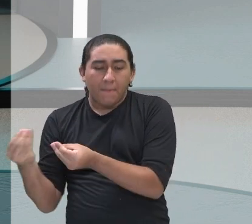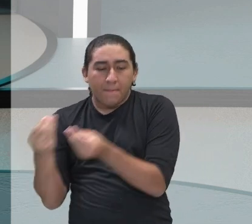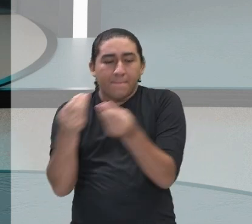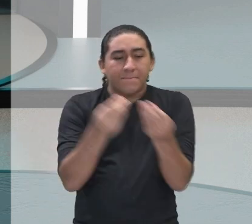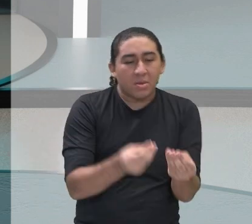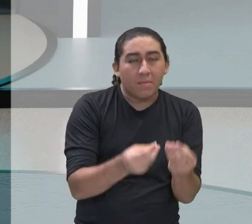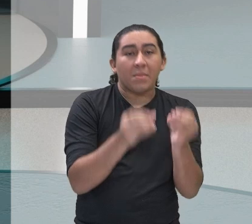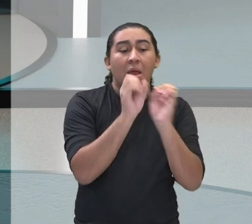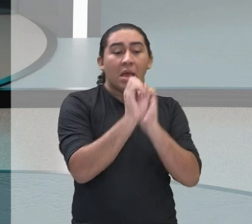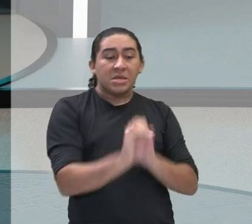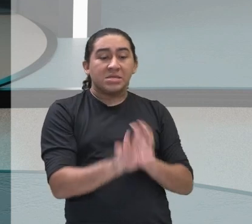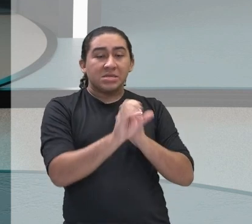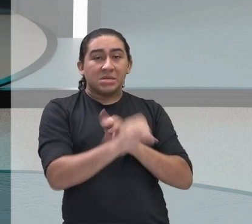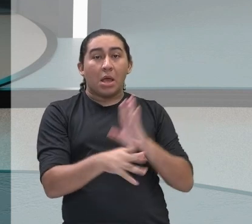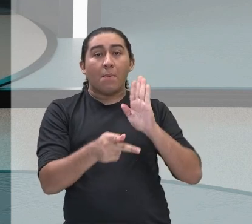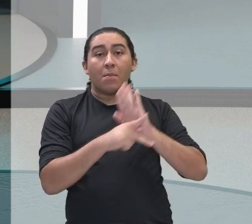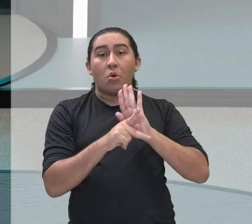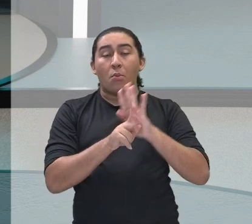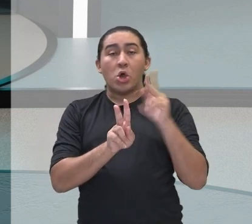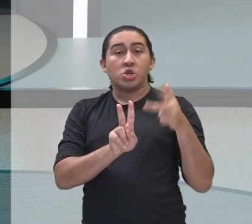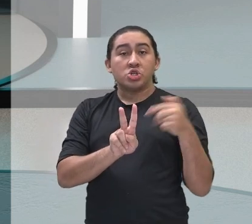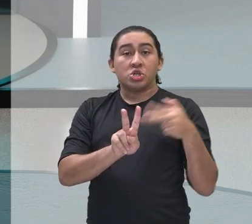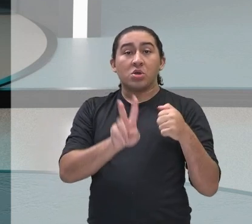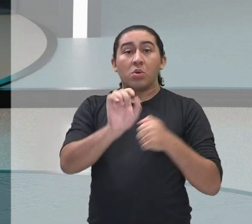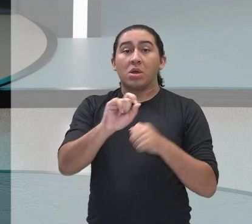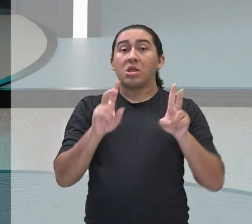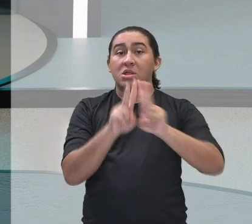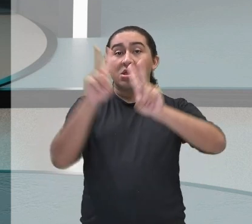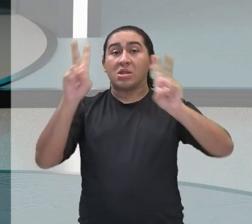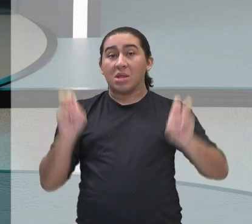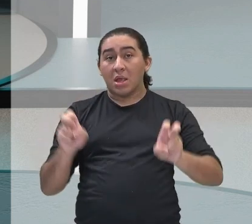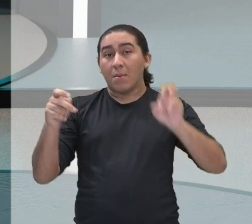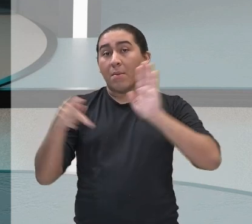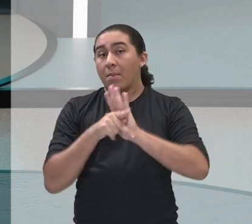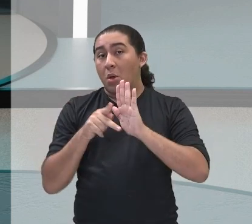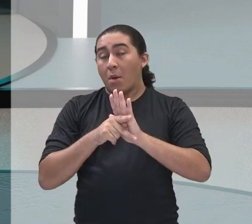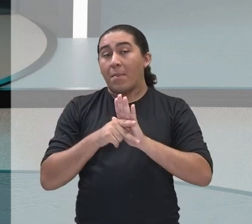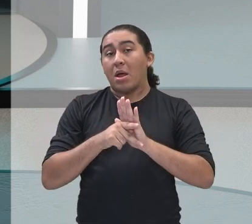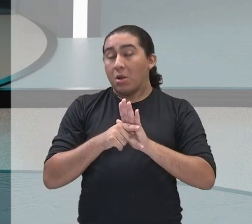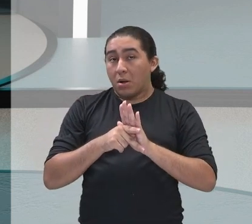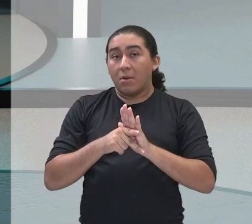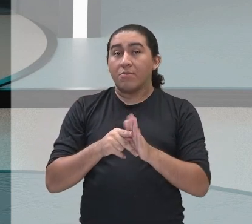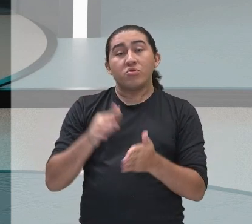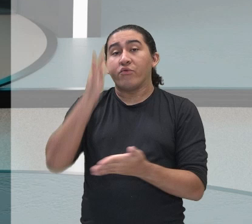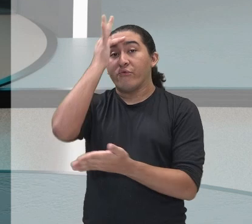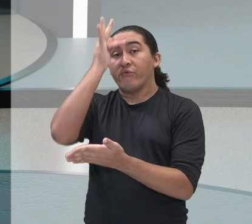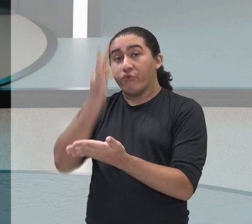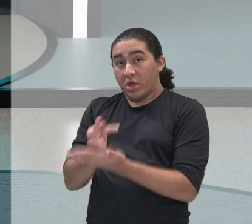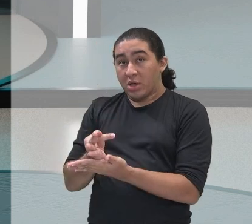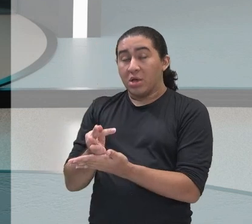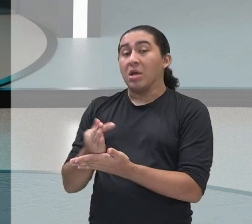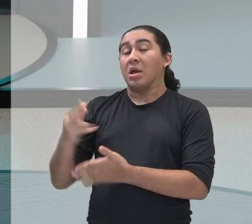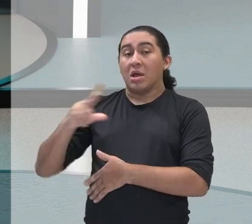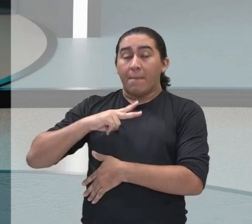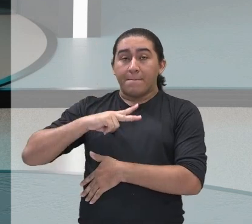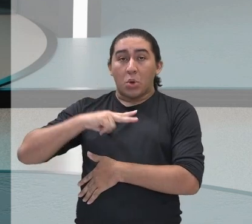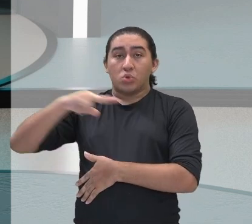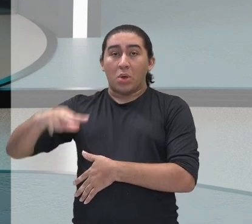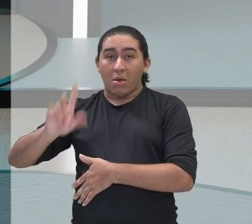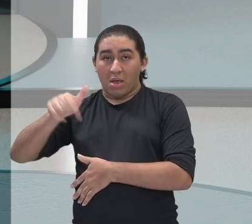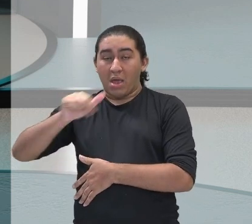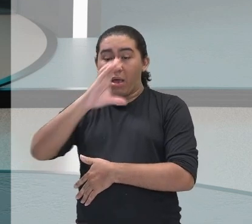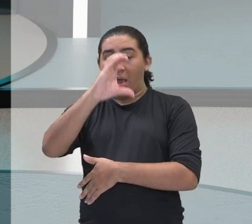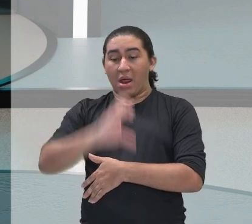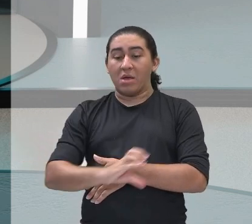ensinar os indígenas a respeito da crença de Portugal, que era o